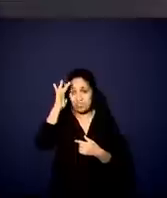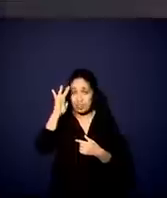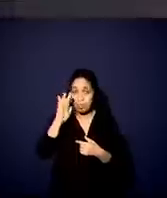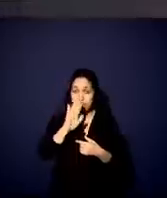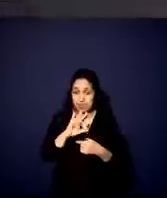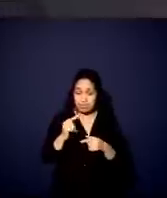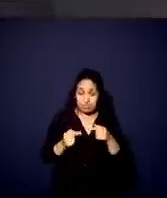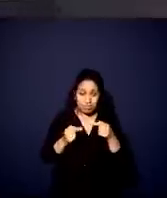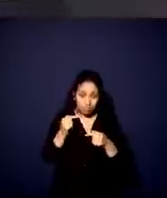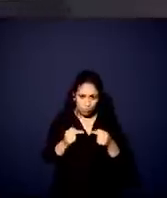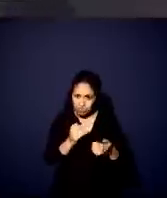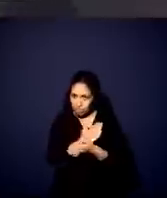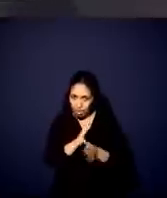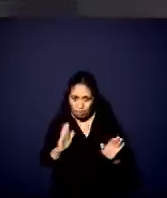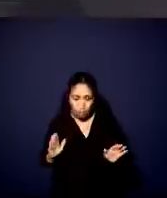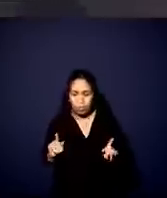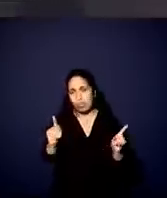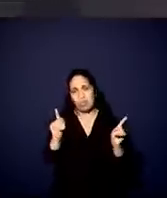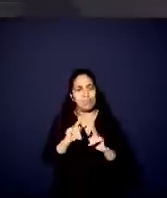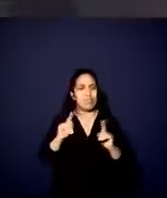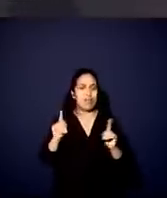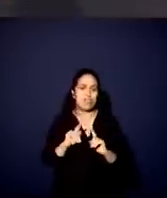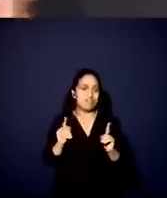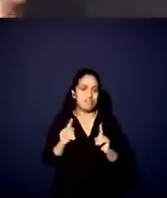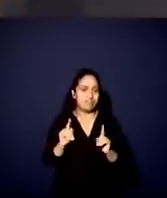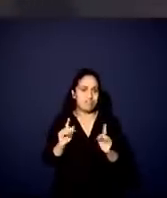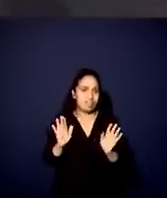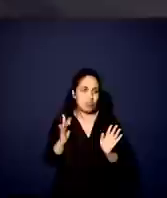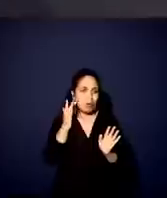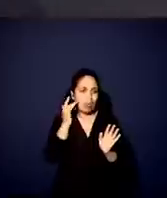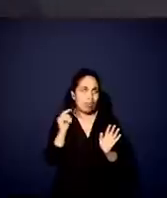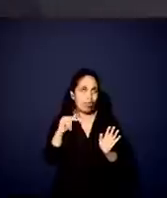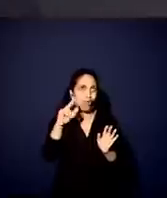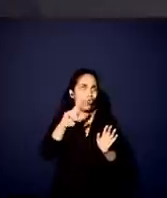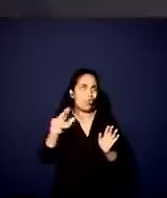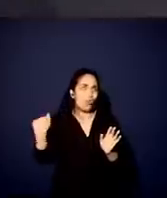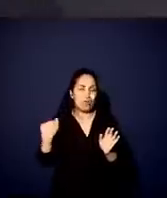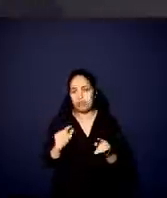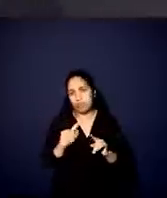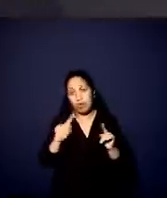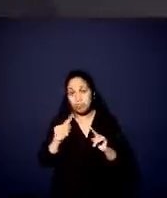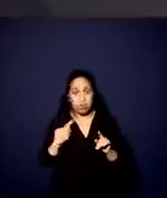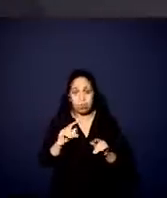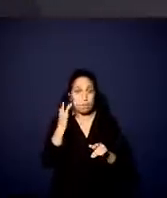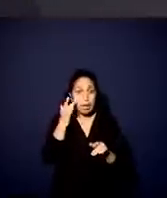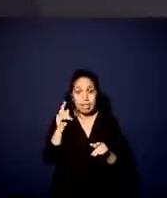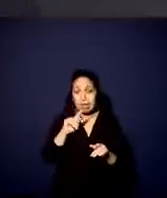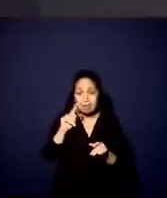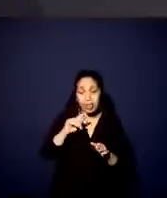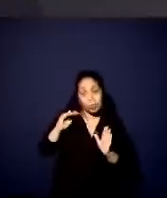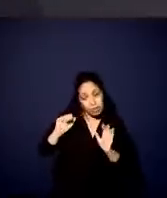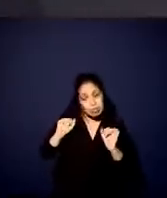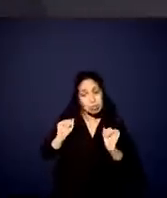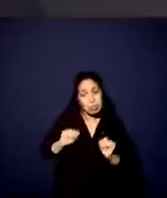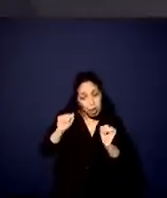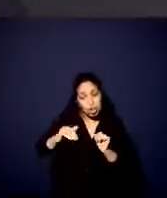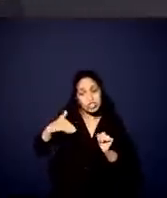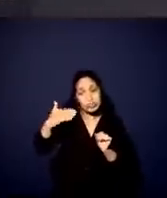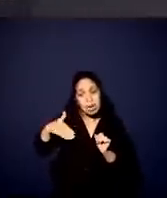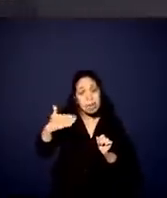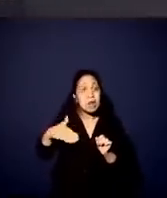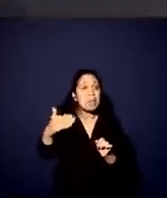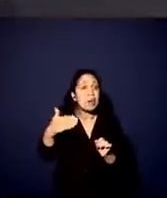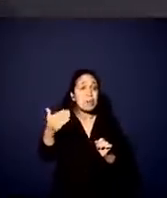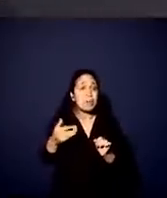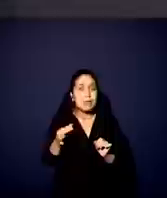que essa discussão não morreu não é que não vai ser amanhã e não vai ser nunca mais ela não vai ser a mãe pode ser algum dia então assim certeza permanente